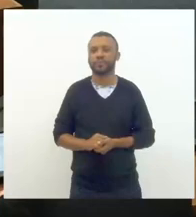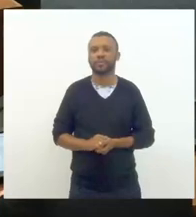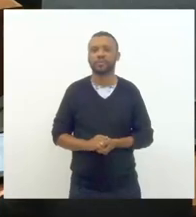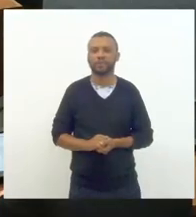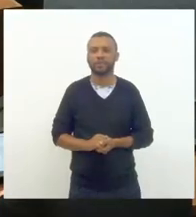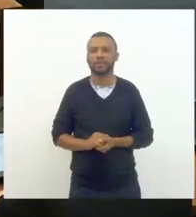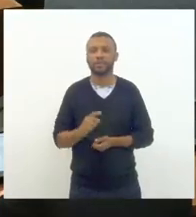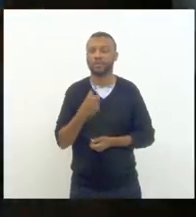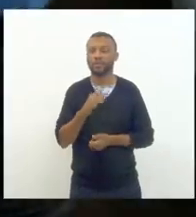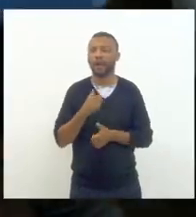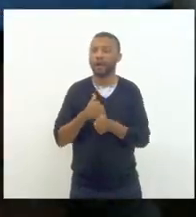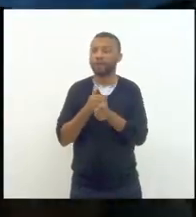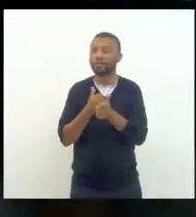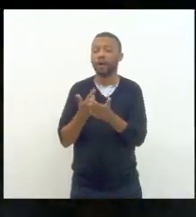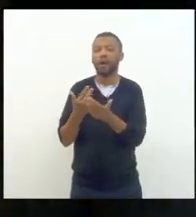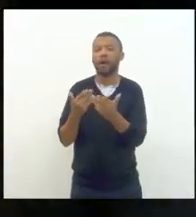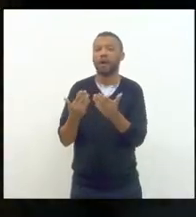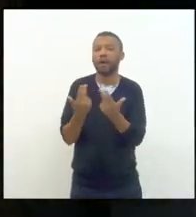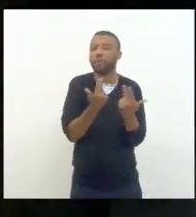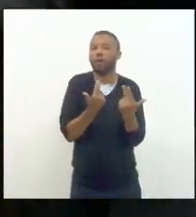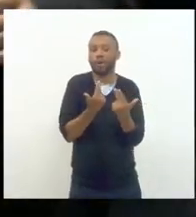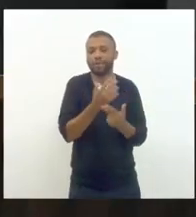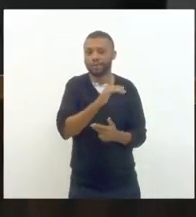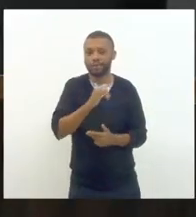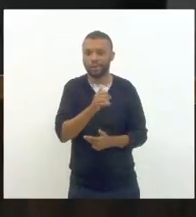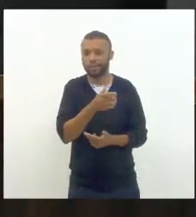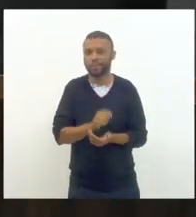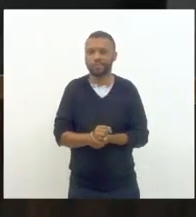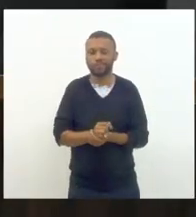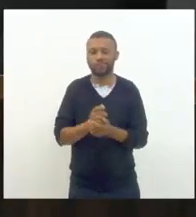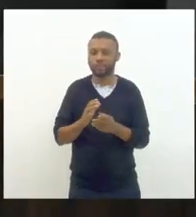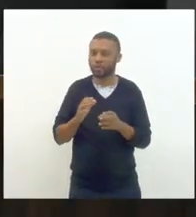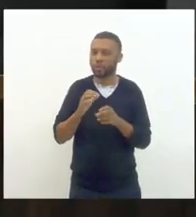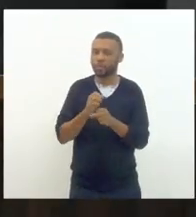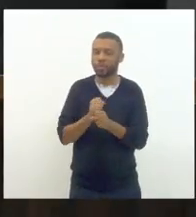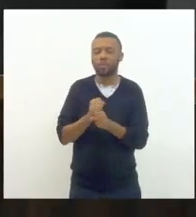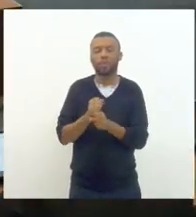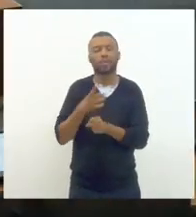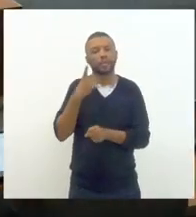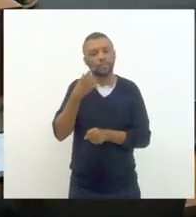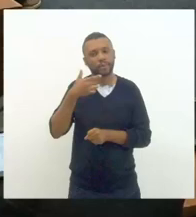Nós vamos aqui acompanhar o parecer da CCJ. Pela Tributação, deputado Luiz Paulo.